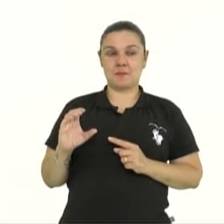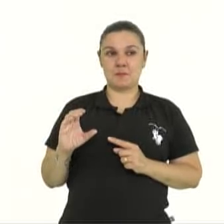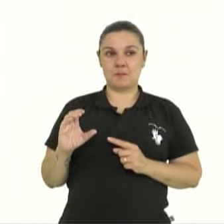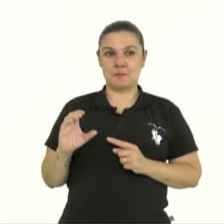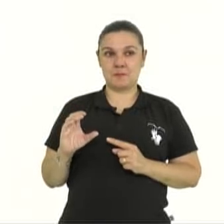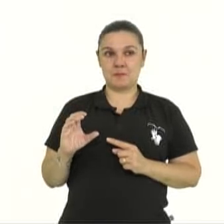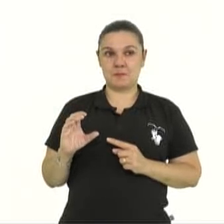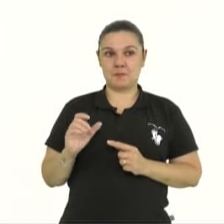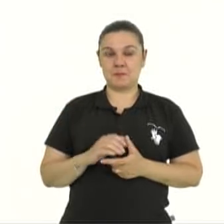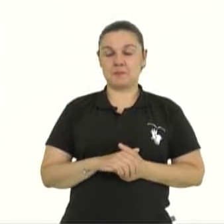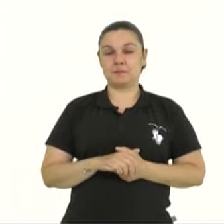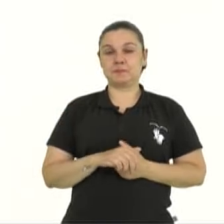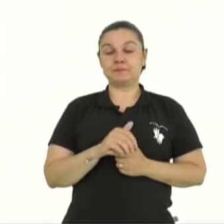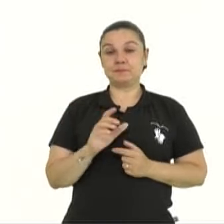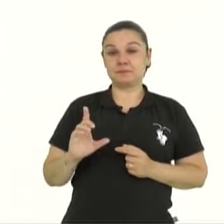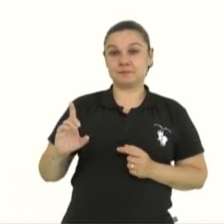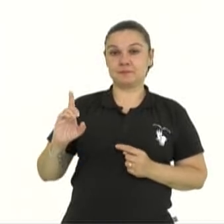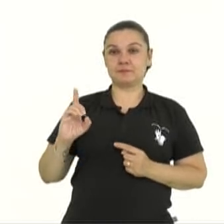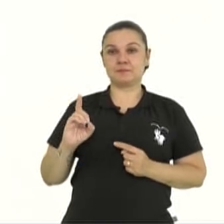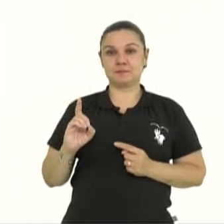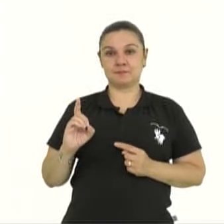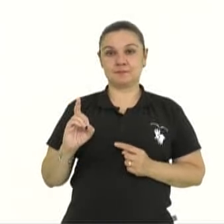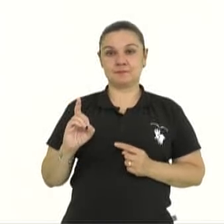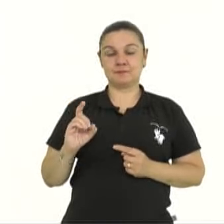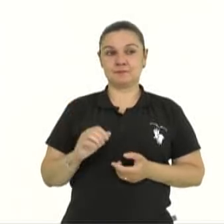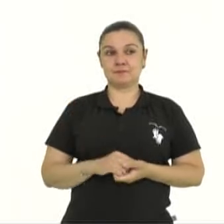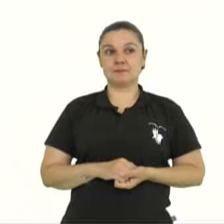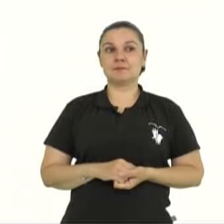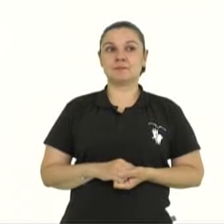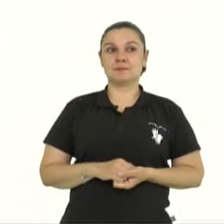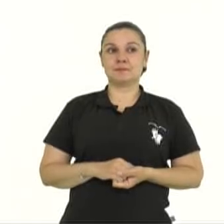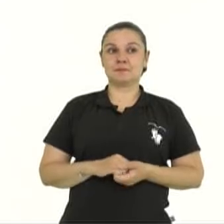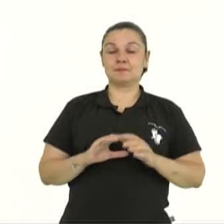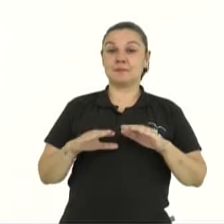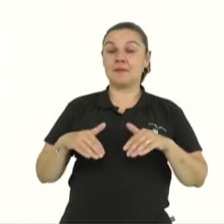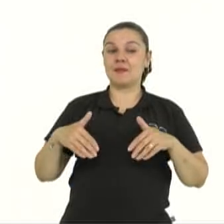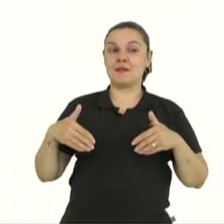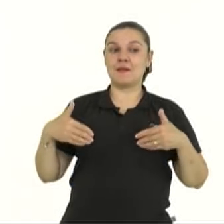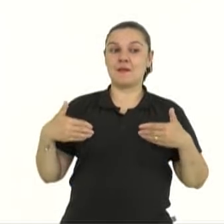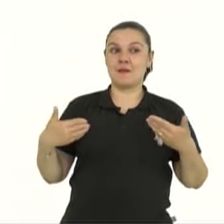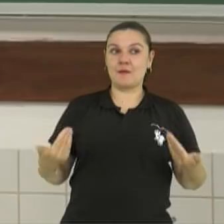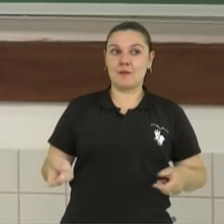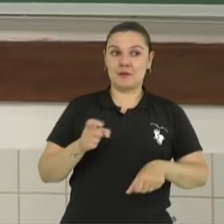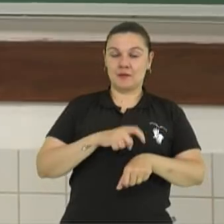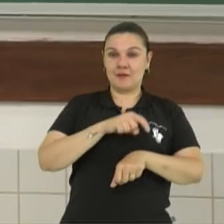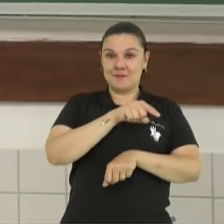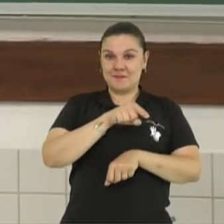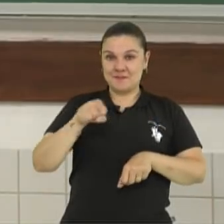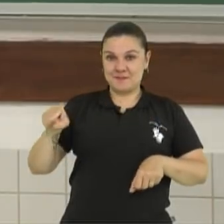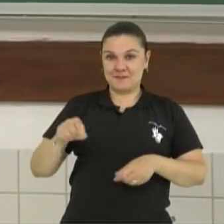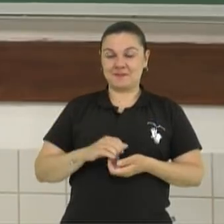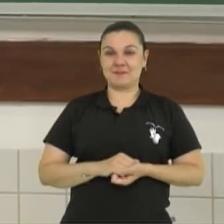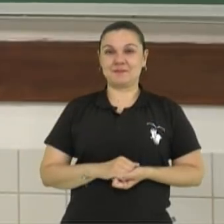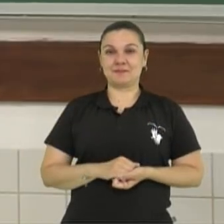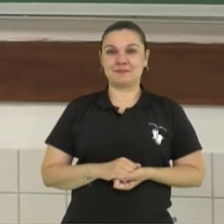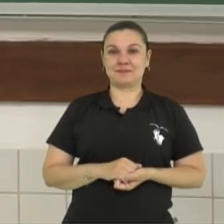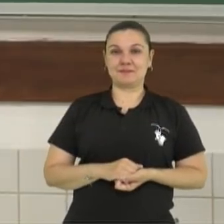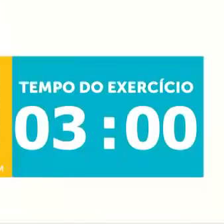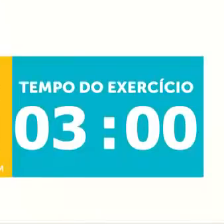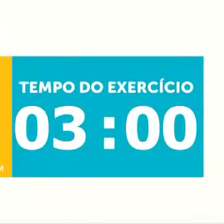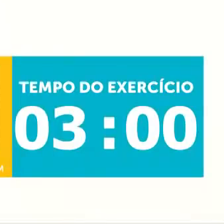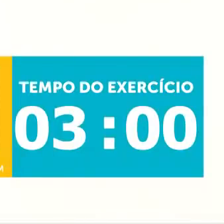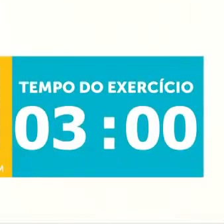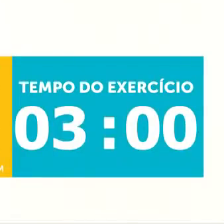C, indústria tradicional. Ou alternativa D, indústria de bens de consumo. Agora a atividade é com